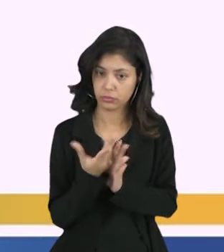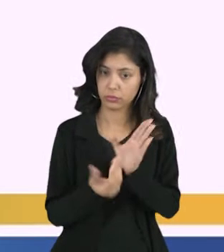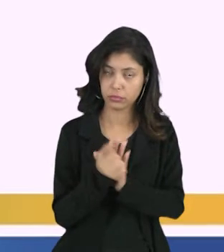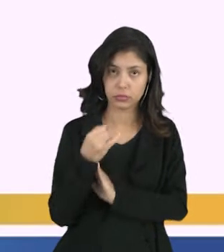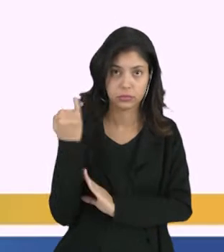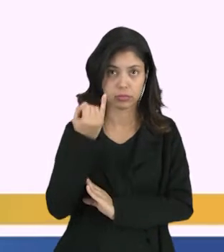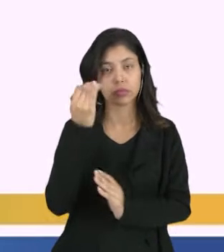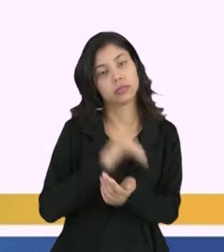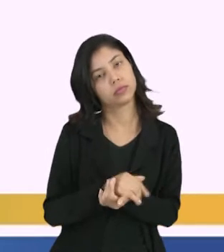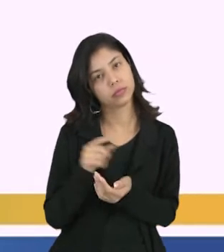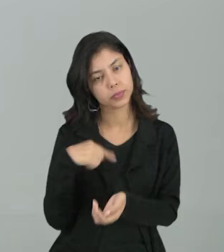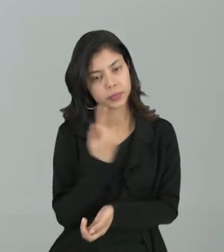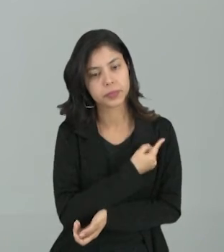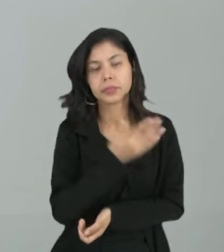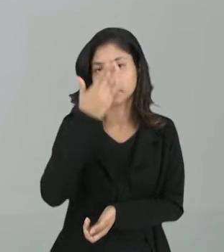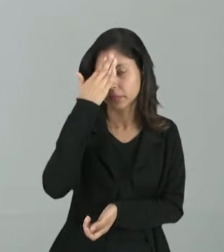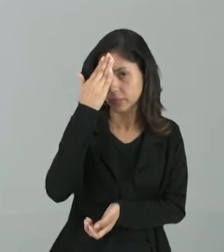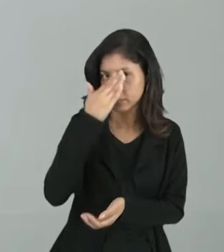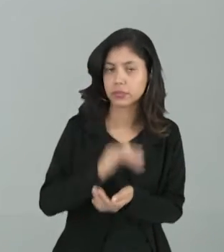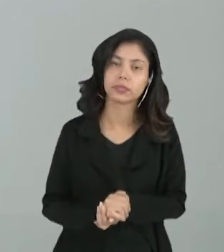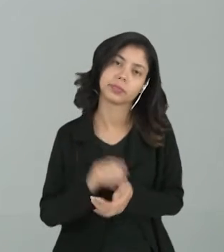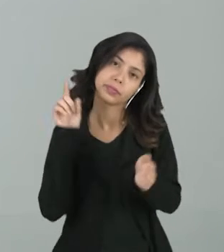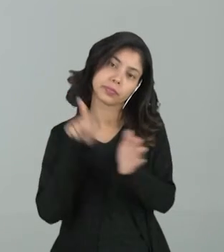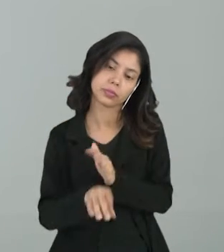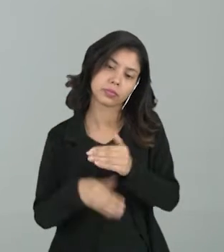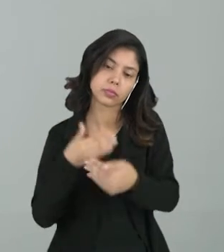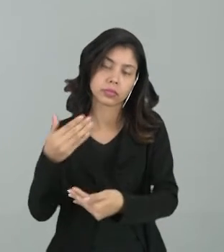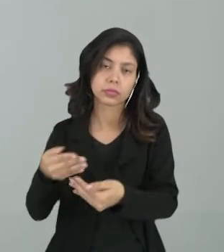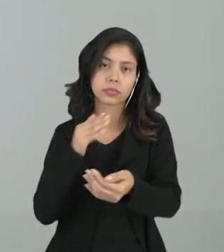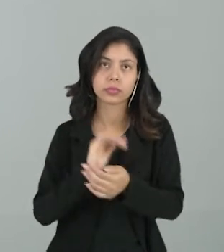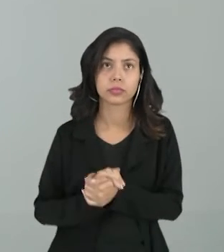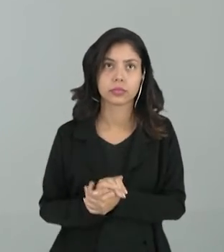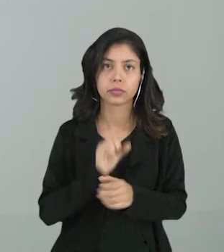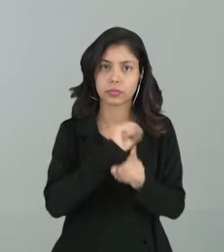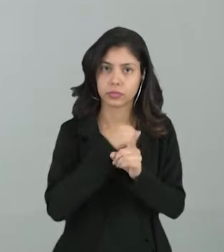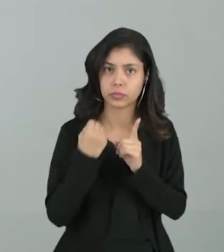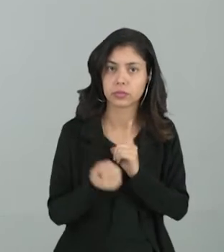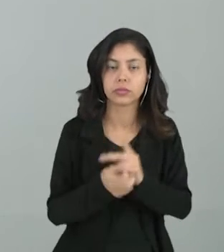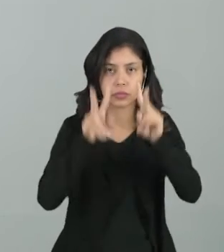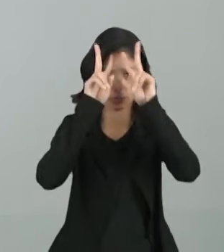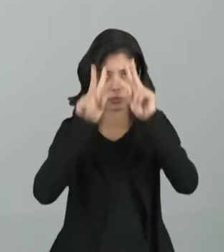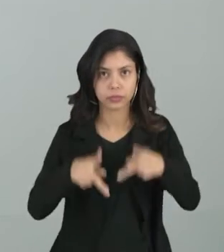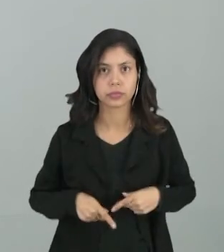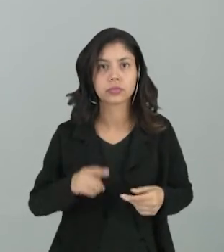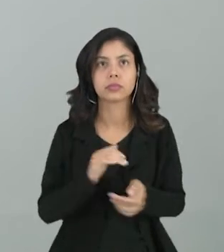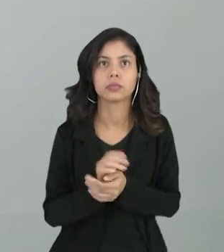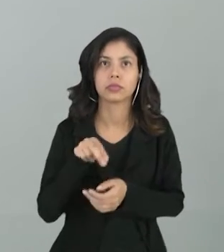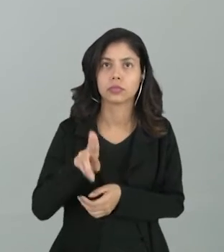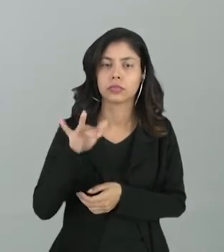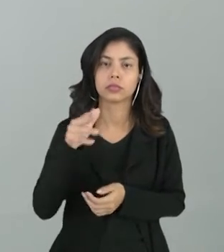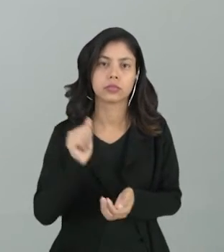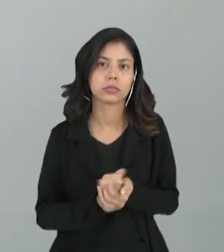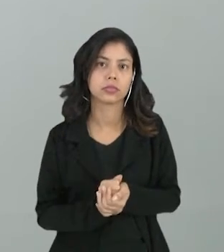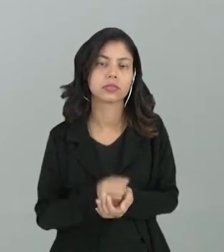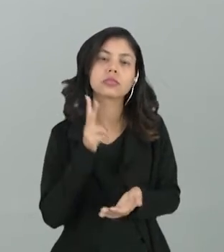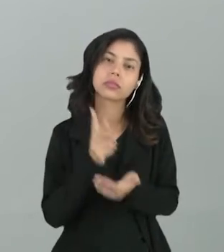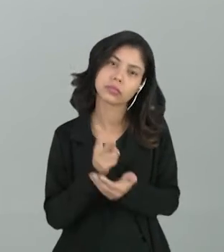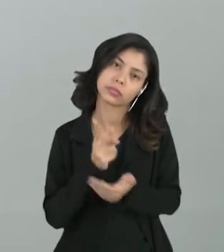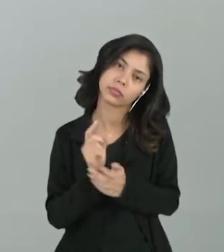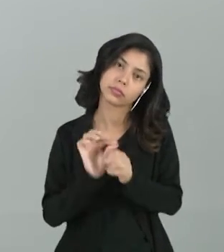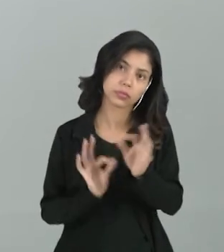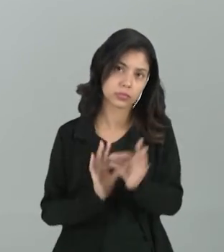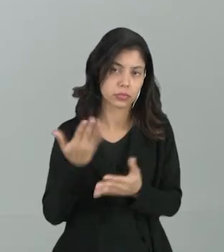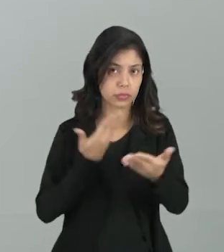muito importante para a gente entender essa questão da evolução das sociedades humanas, né? Da humanidade aí, sempre